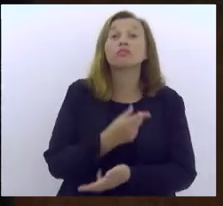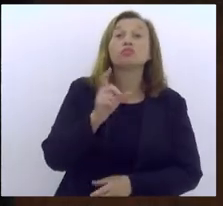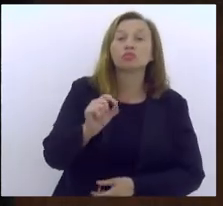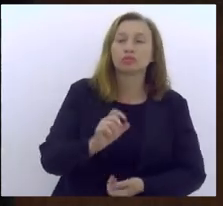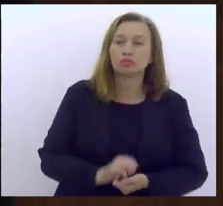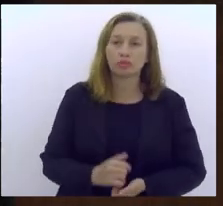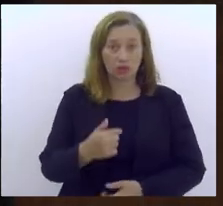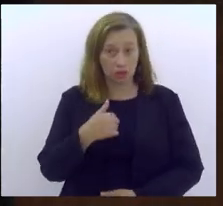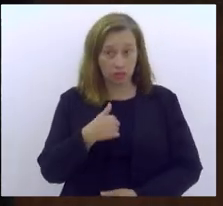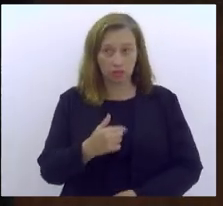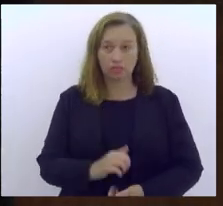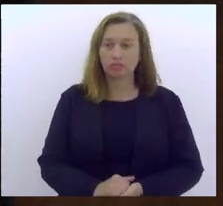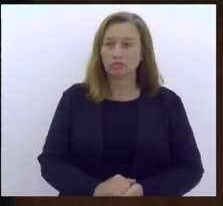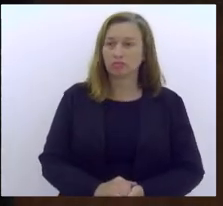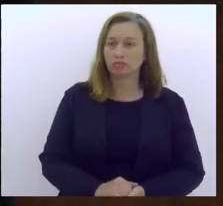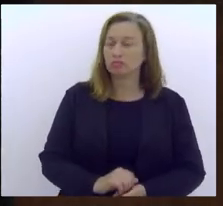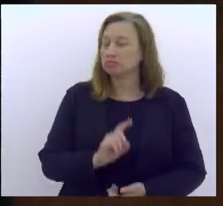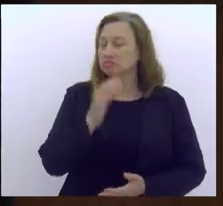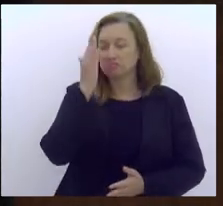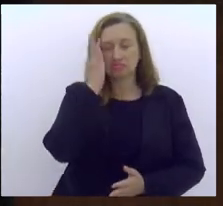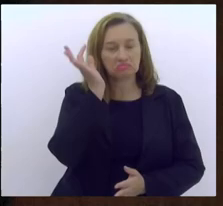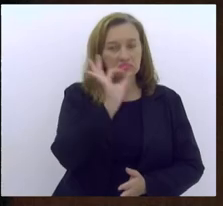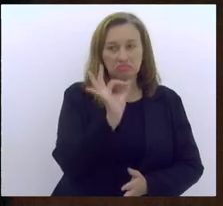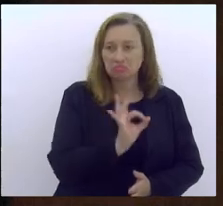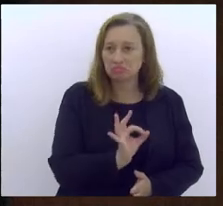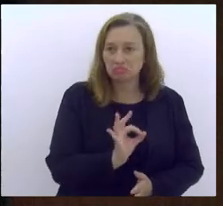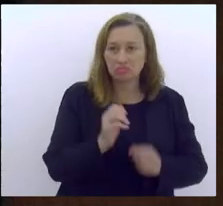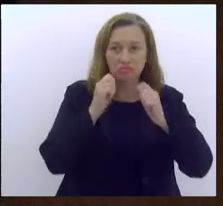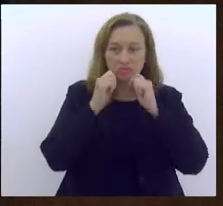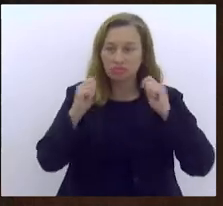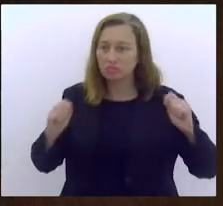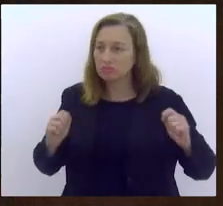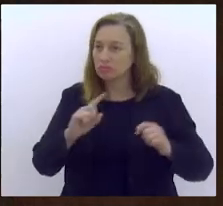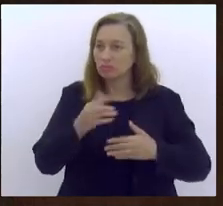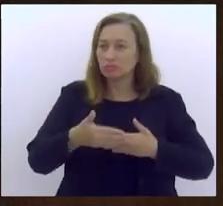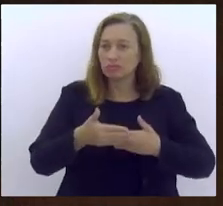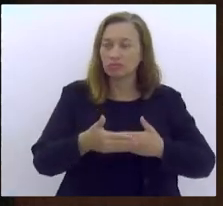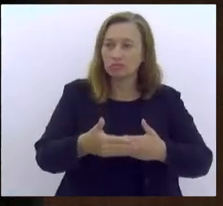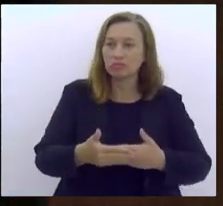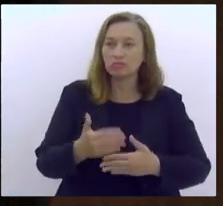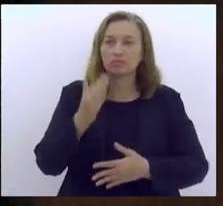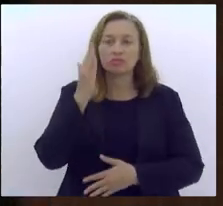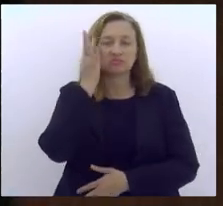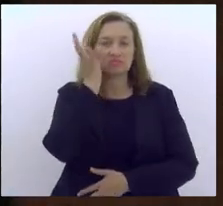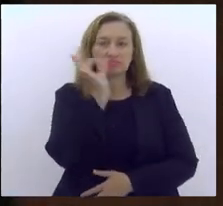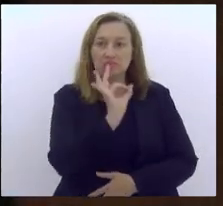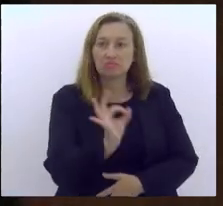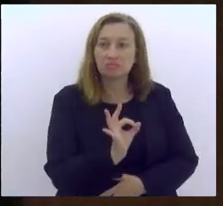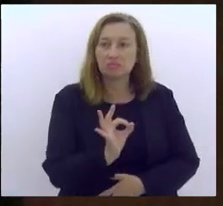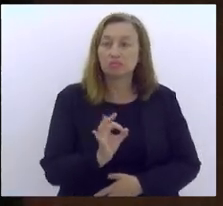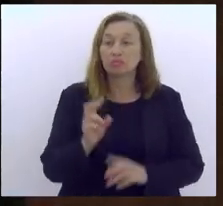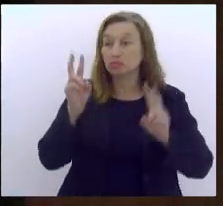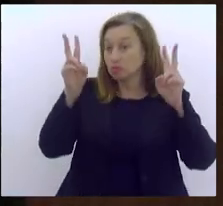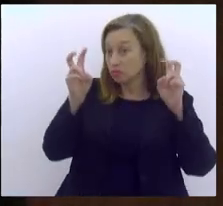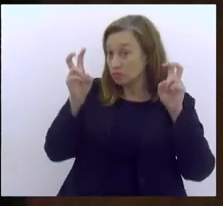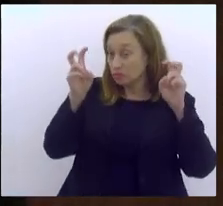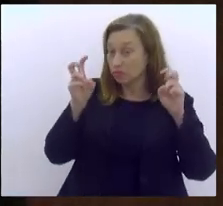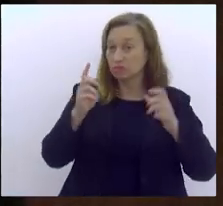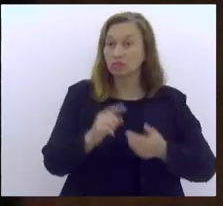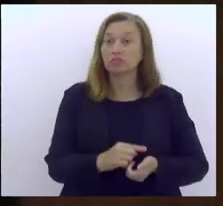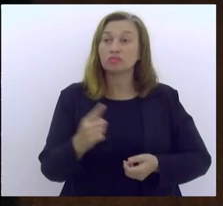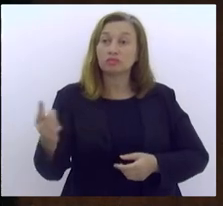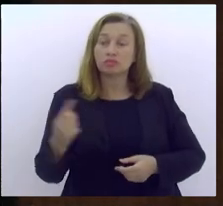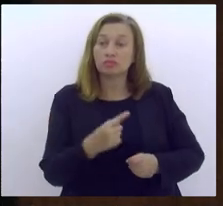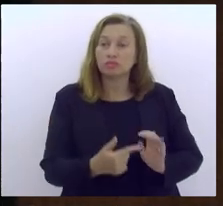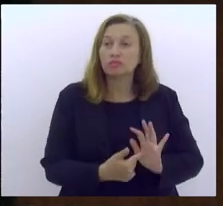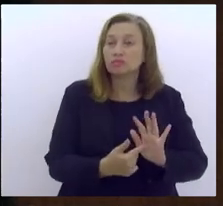Eu não compreendi, a nossa assessoria não avançou no sentido da compreensão daquela matéria, do que vinha